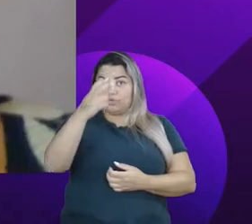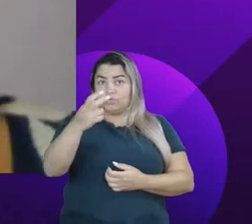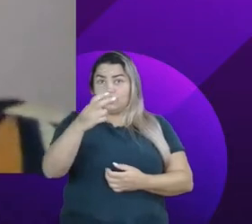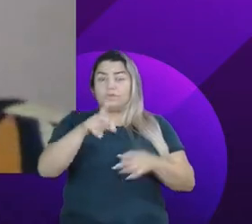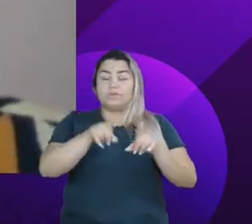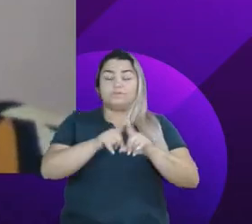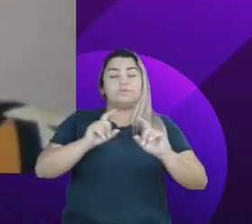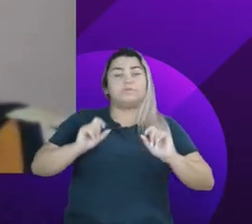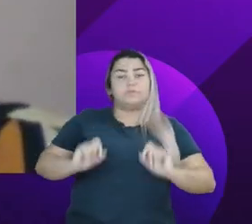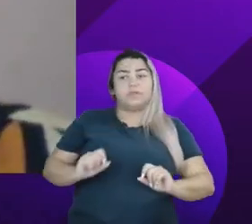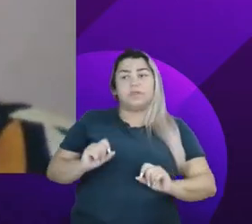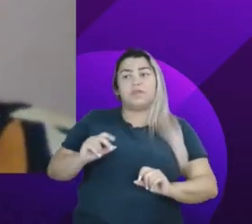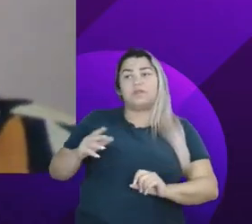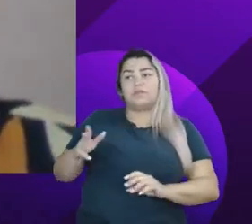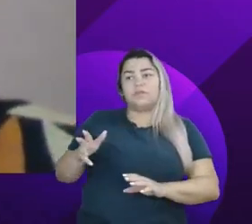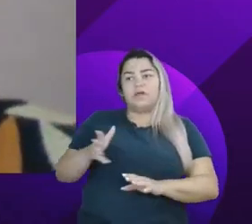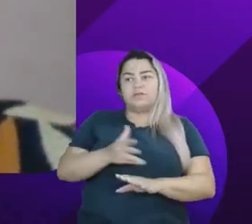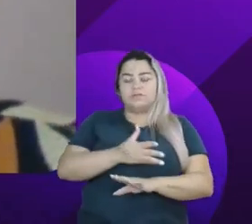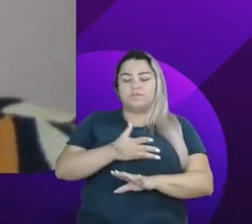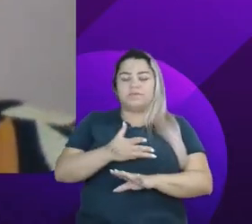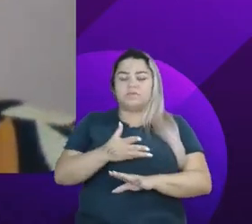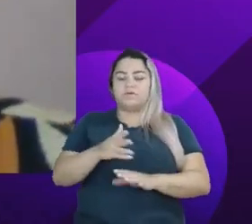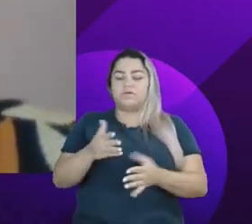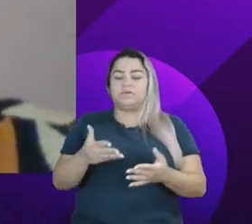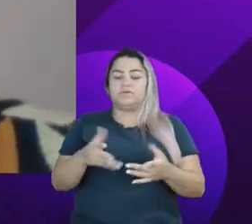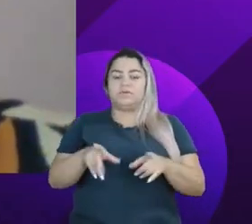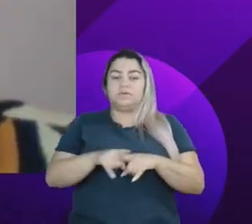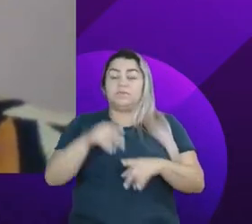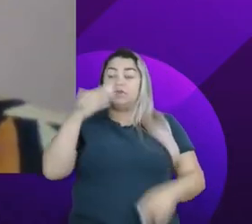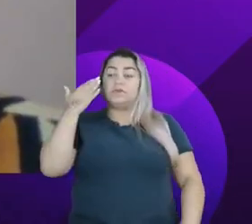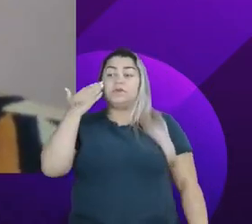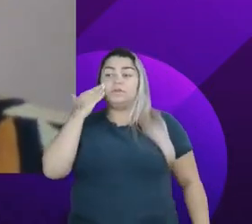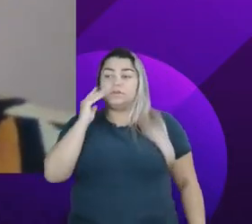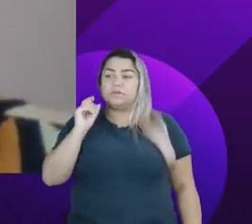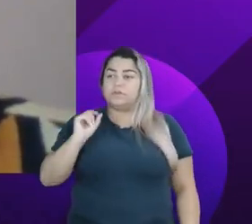nessa imensidão e para entender que,